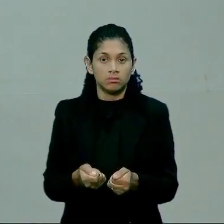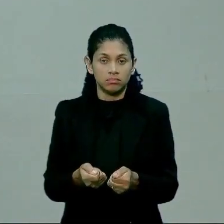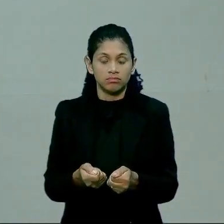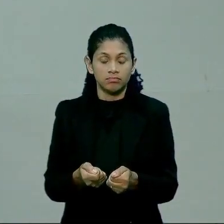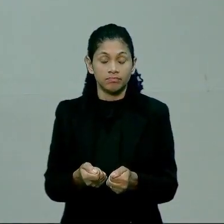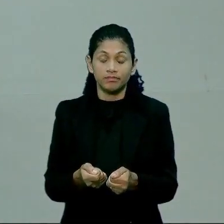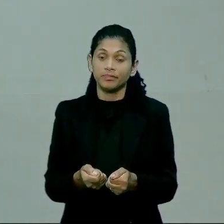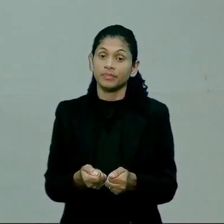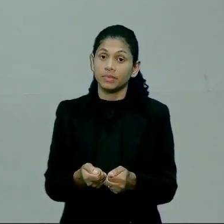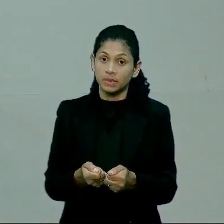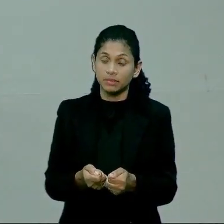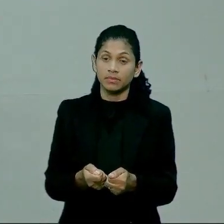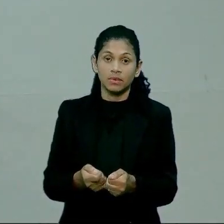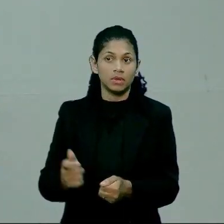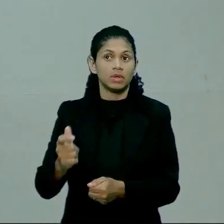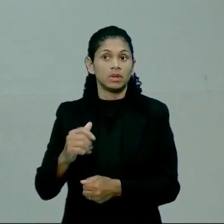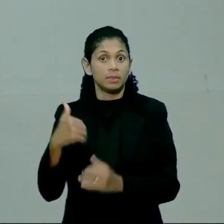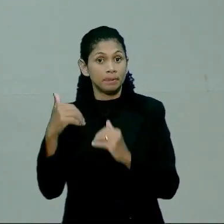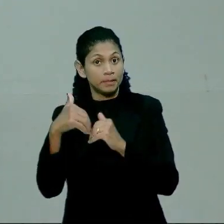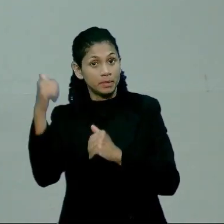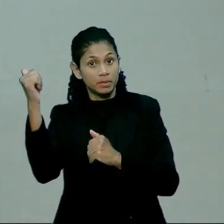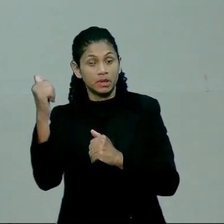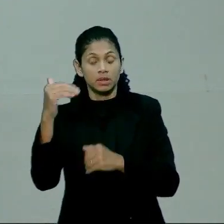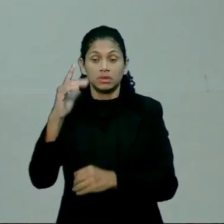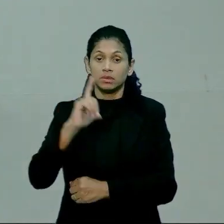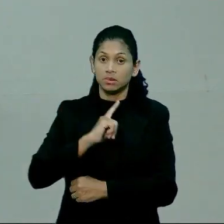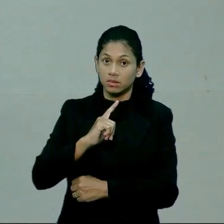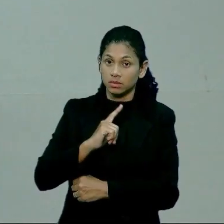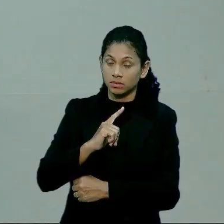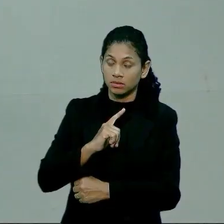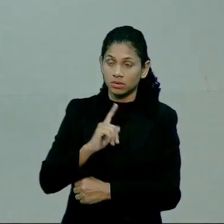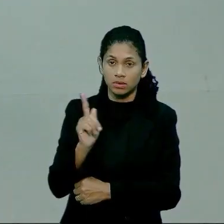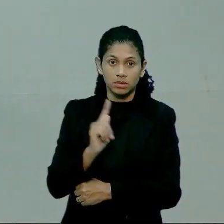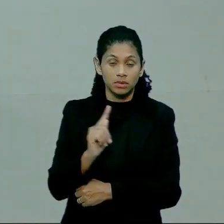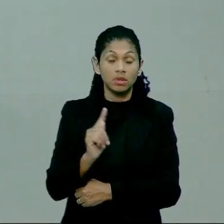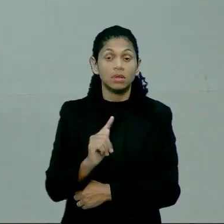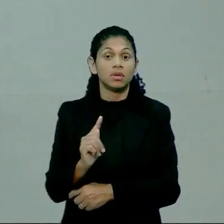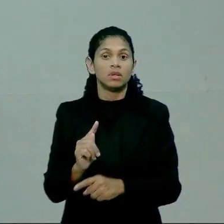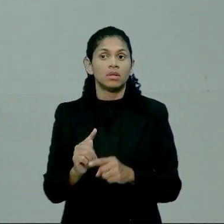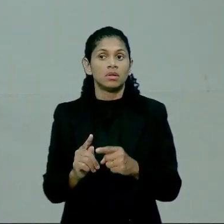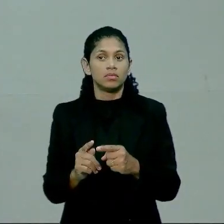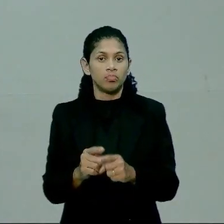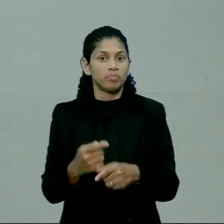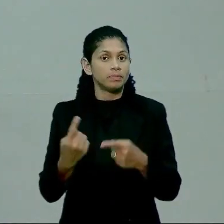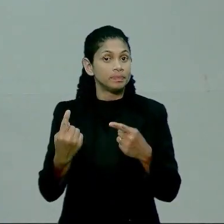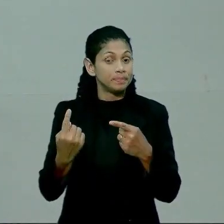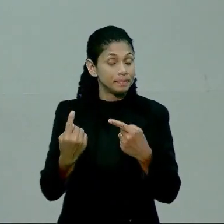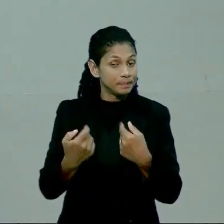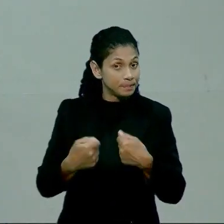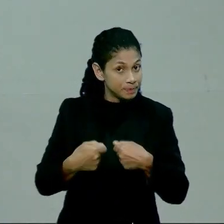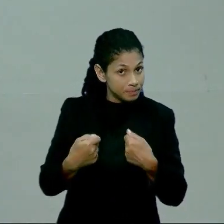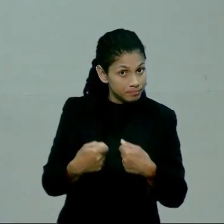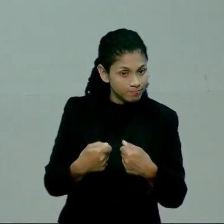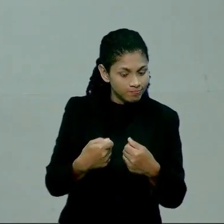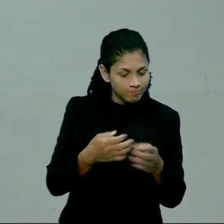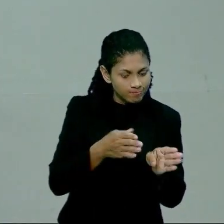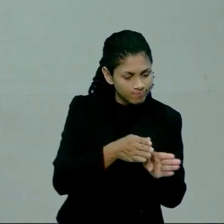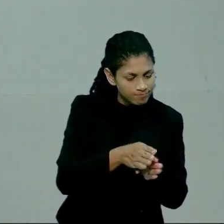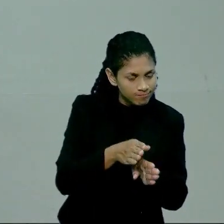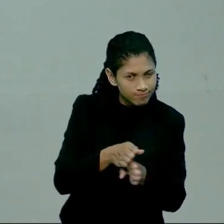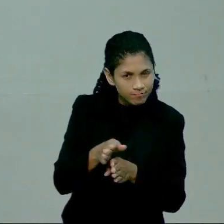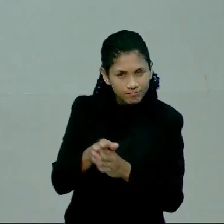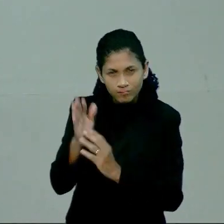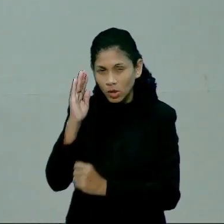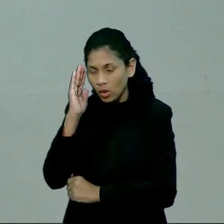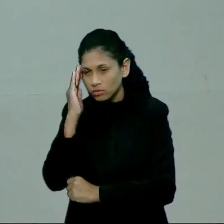acaba sendo mais efetivo. Um sistema de alavanca é muito mais efetivo do que ficar levantando peso. Então a gente tem que ter um direcionamento, a